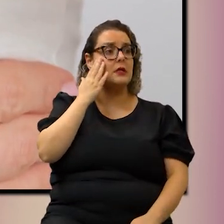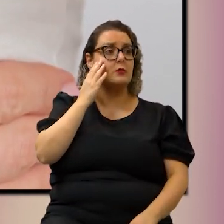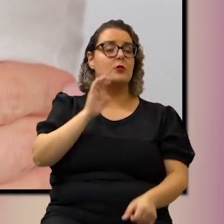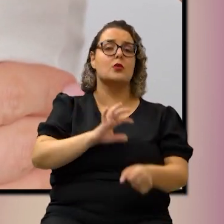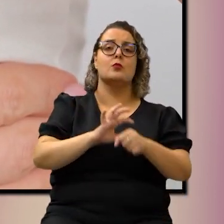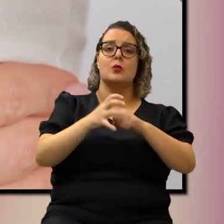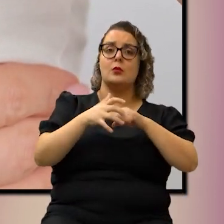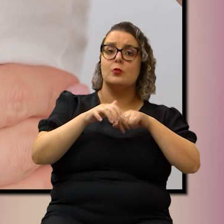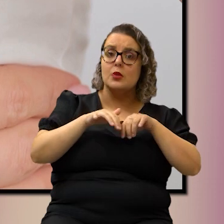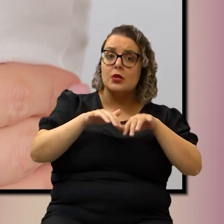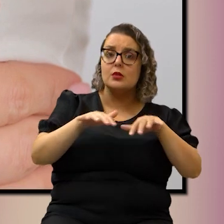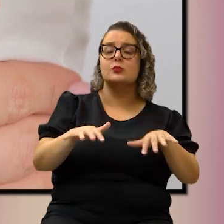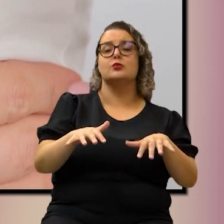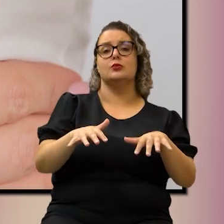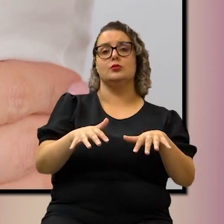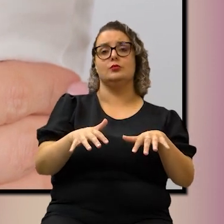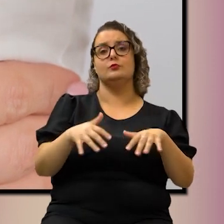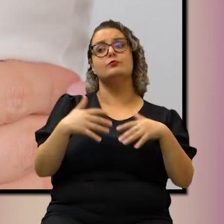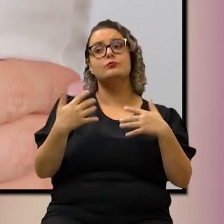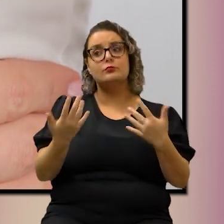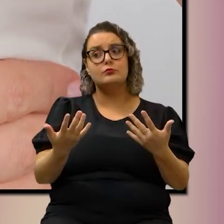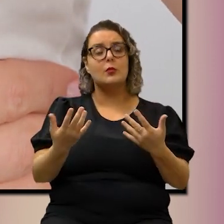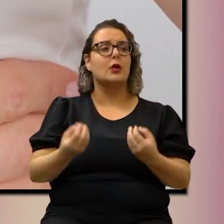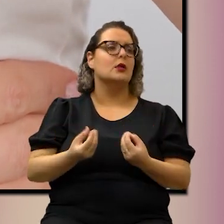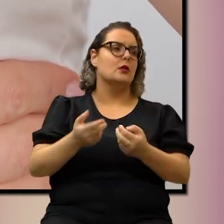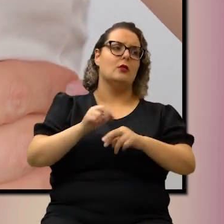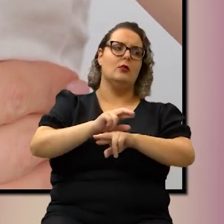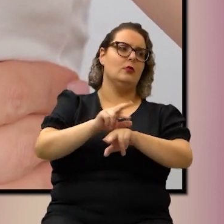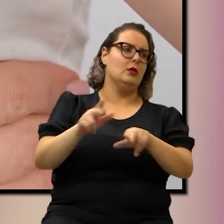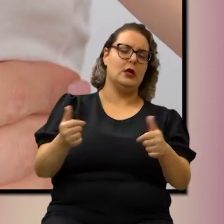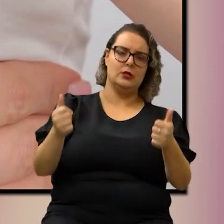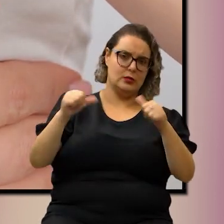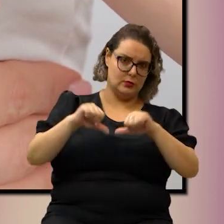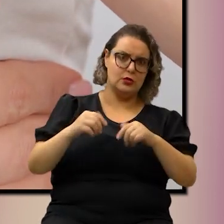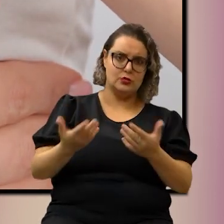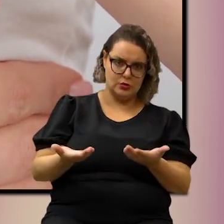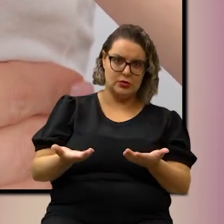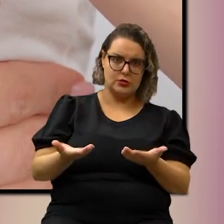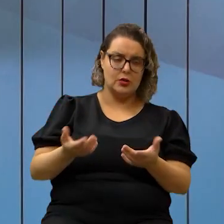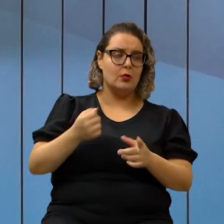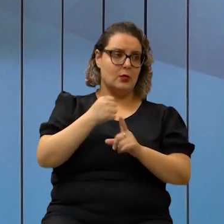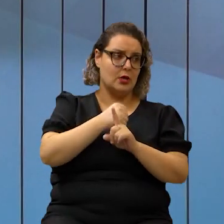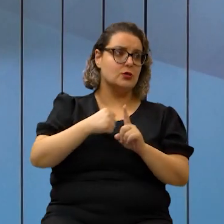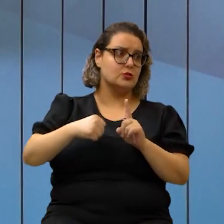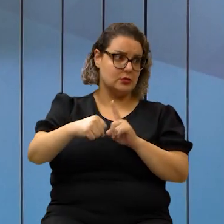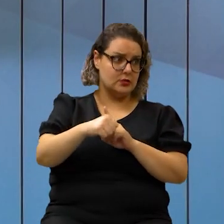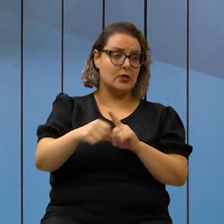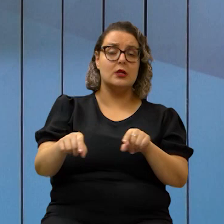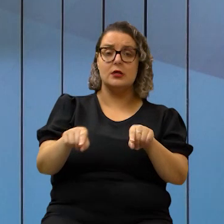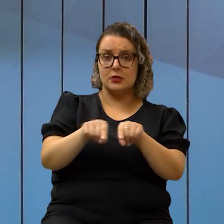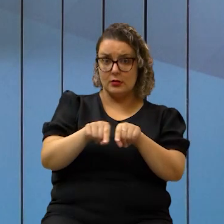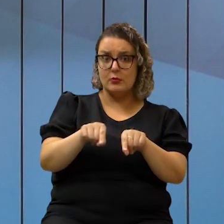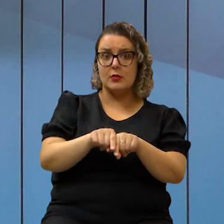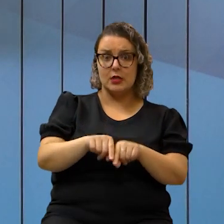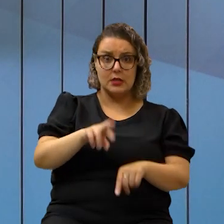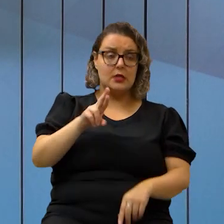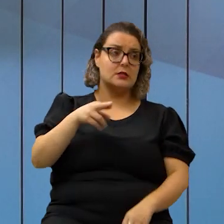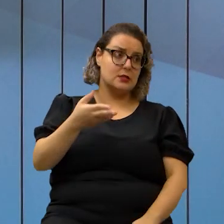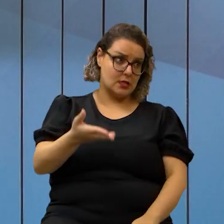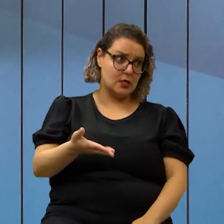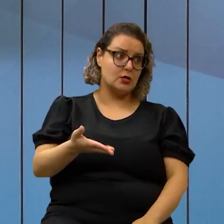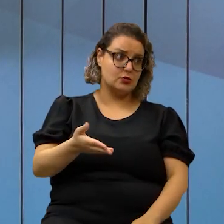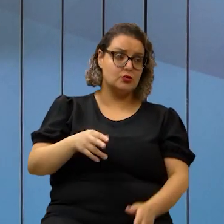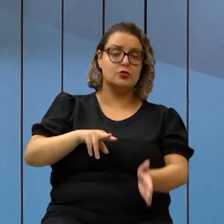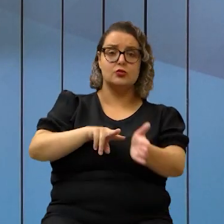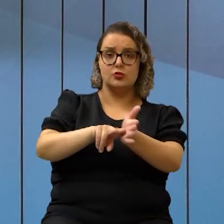a gente sabe aí que a pandemia, ela trouxe diversos prejuízos, né, para a sociedade, inclusive